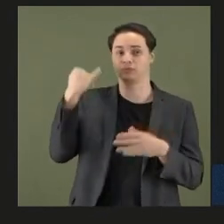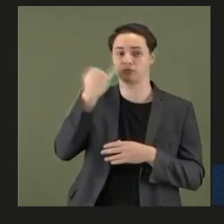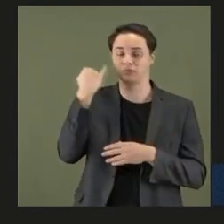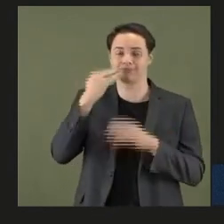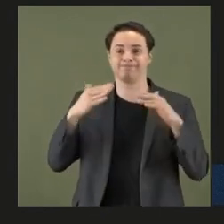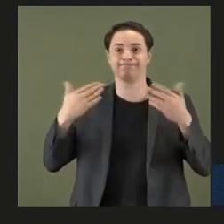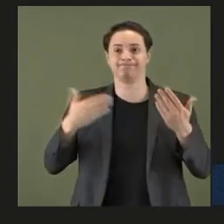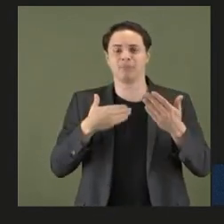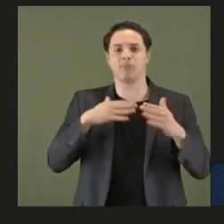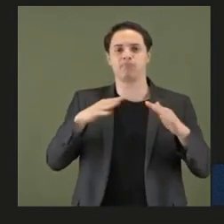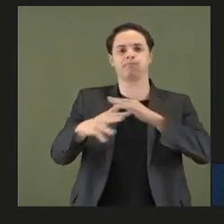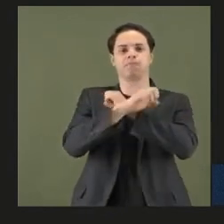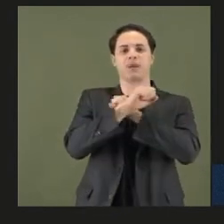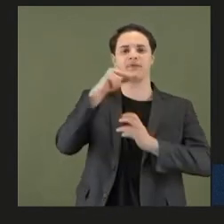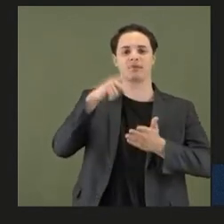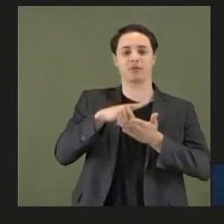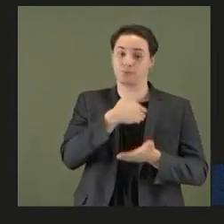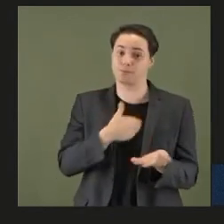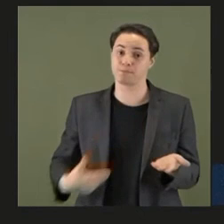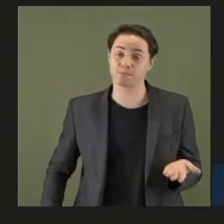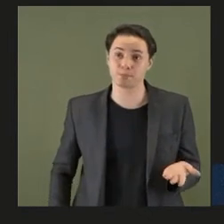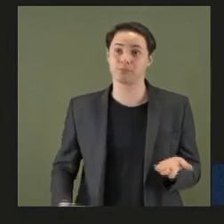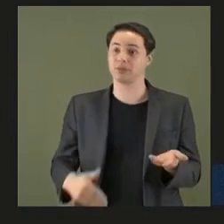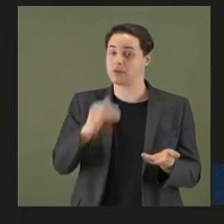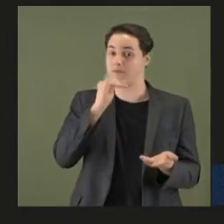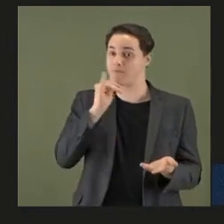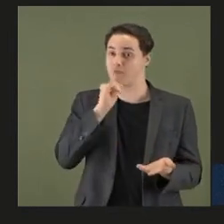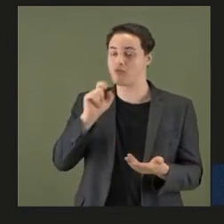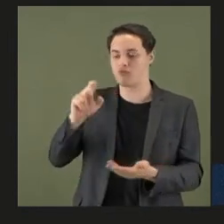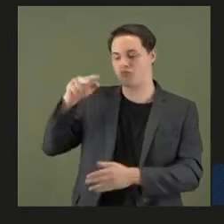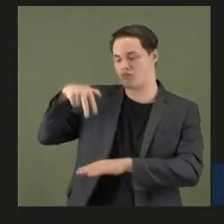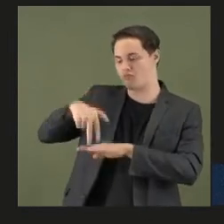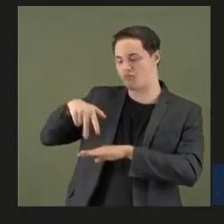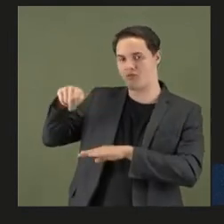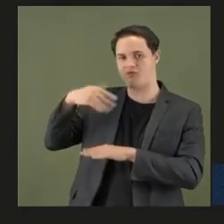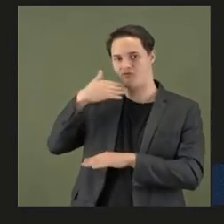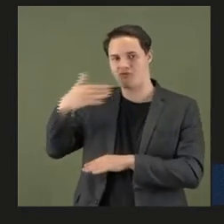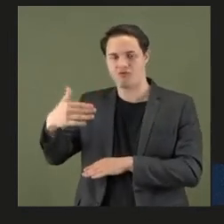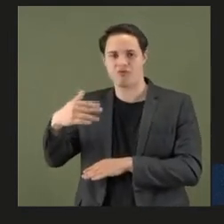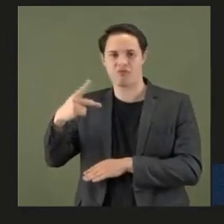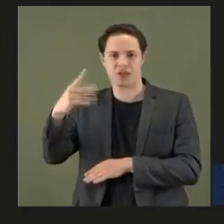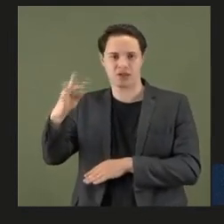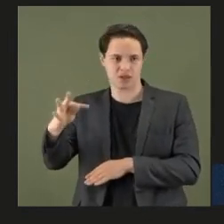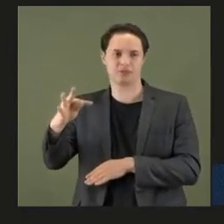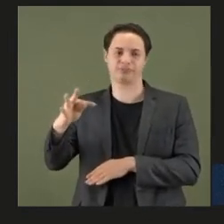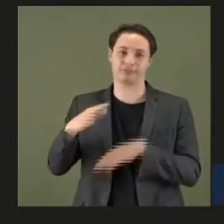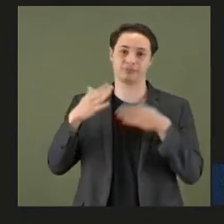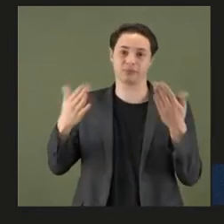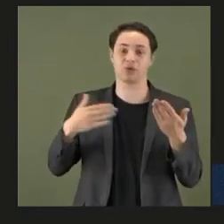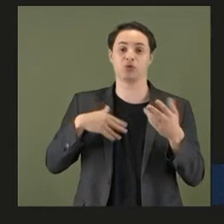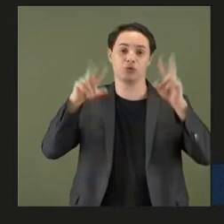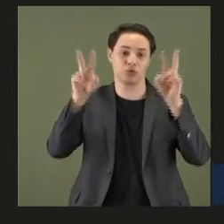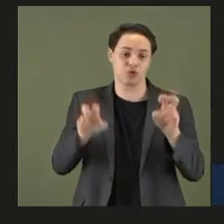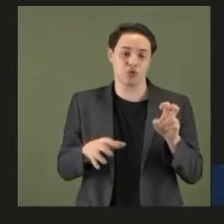Simplesmente censurou verdades públicas e históricas, como a posição totalmente favorável do PT à legalização do